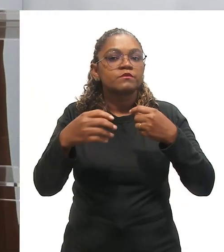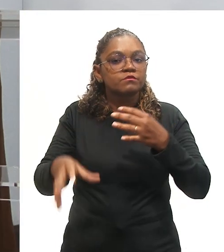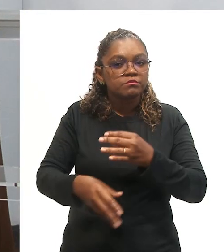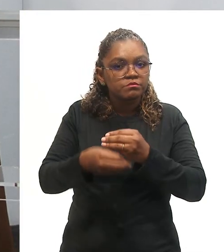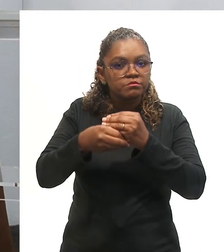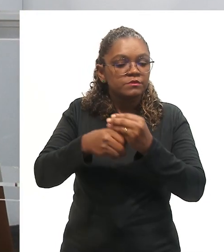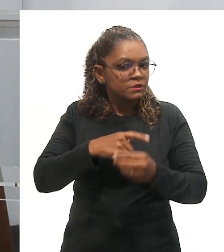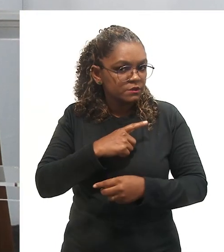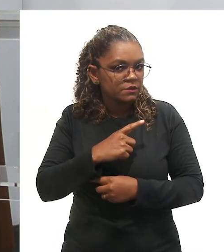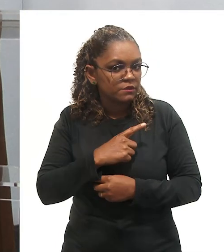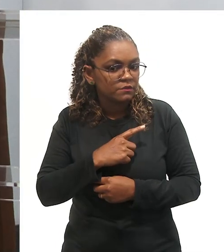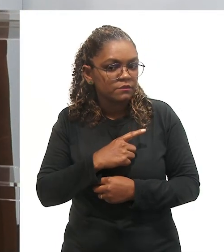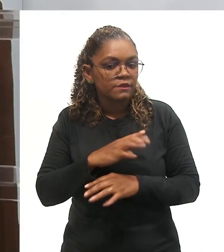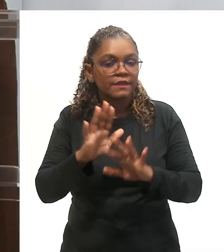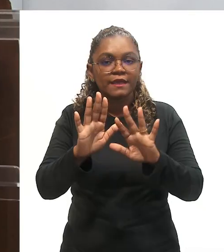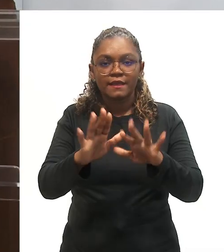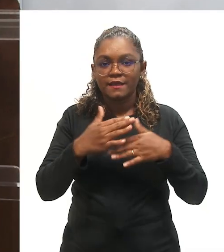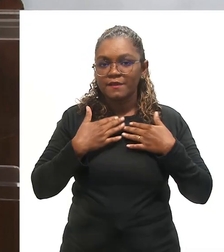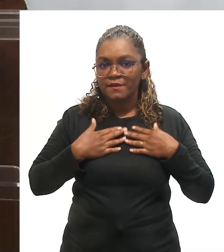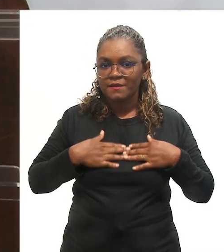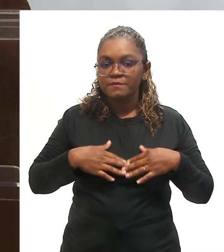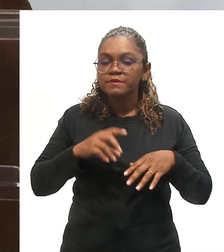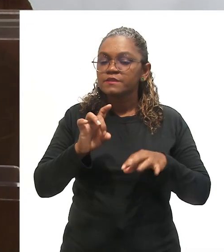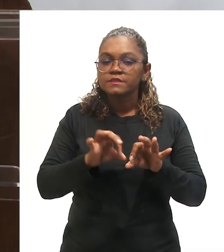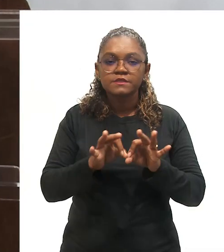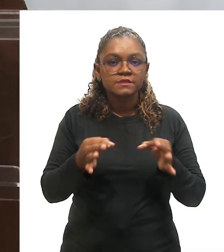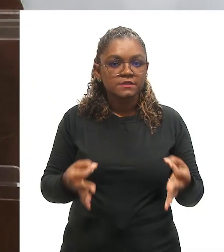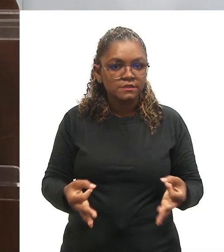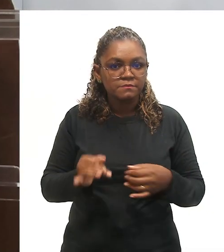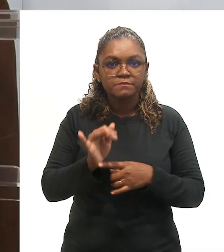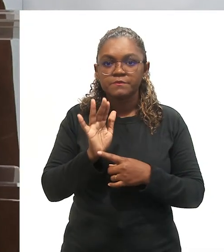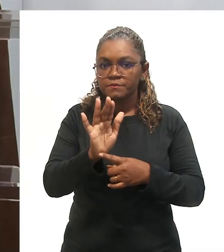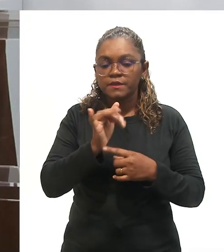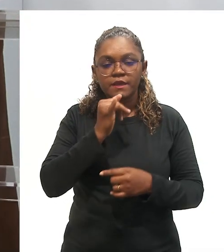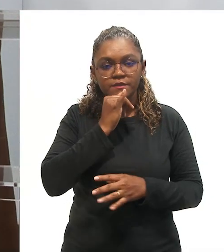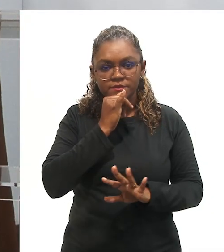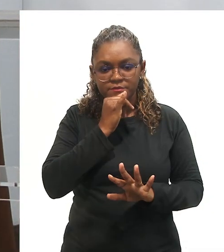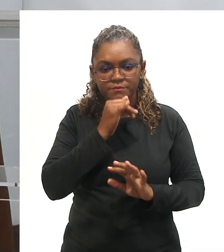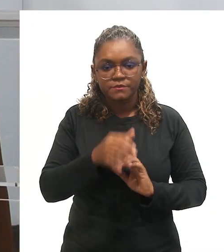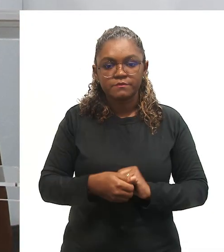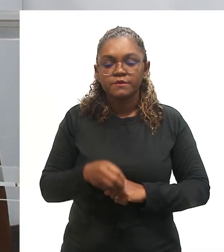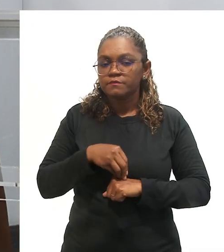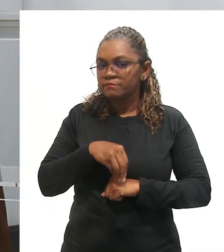se ali um reforço de empenho. Não se preocupe, eu estou dando somente